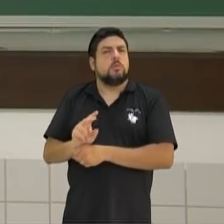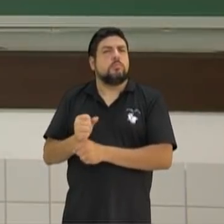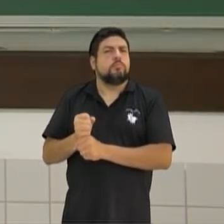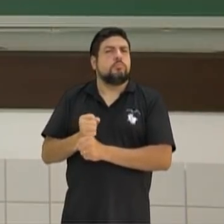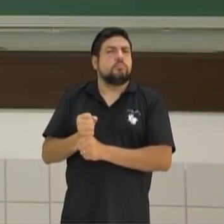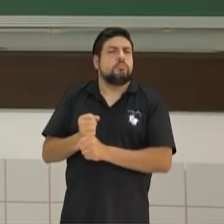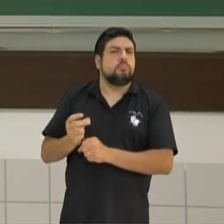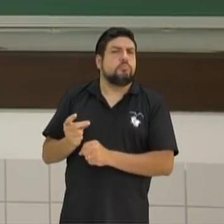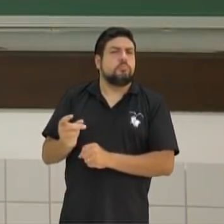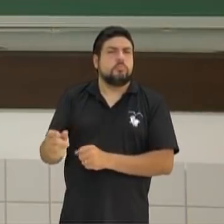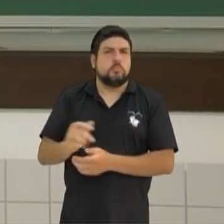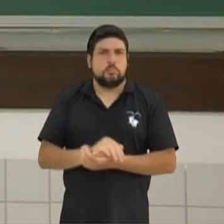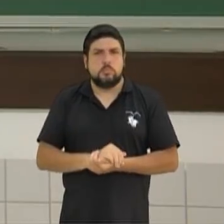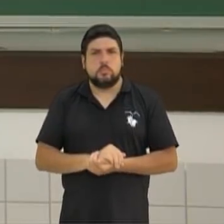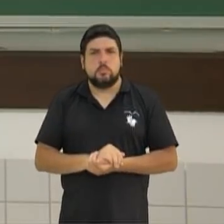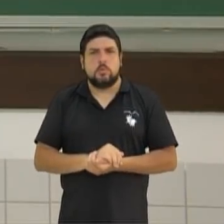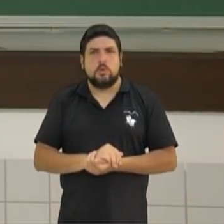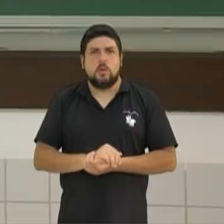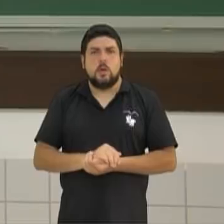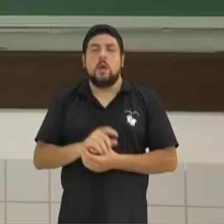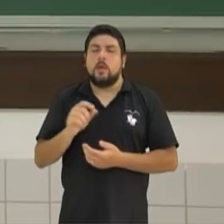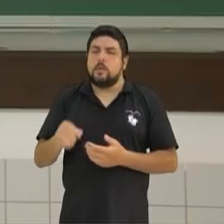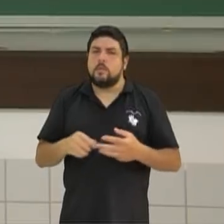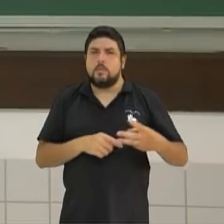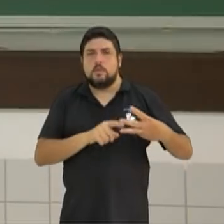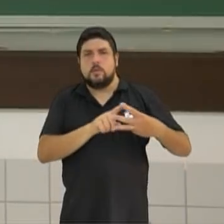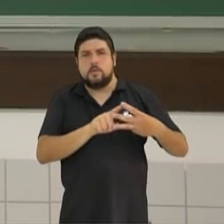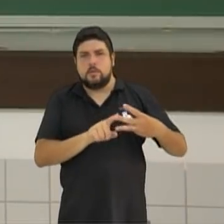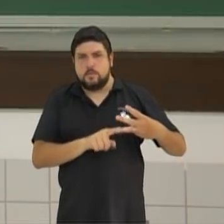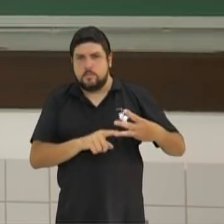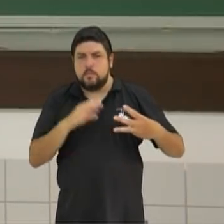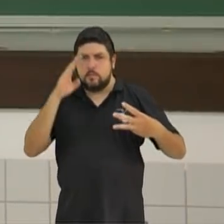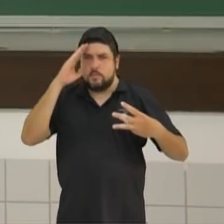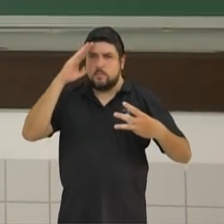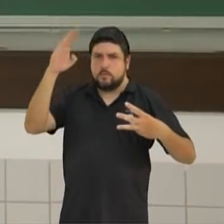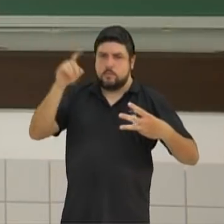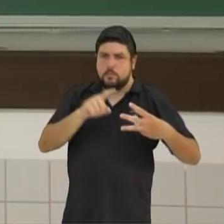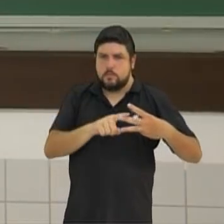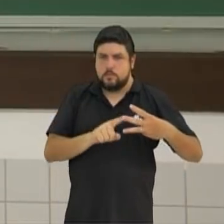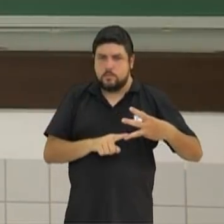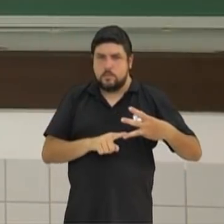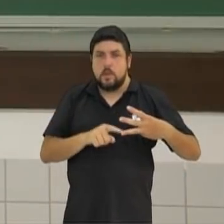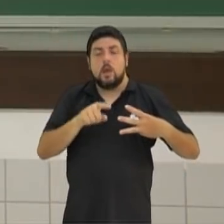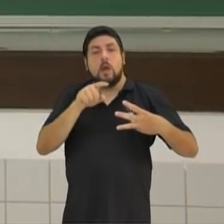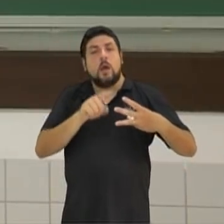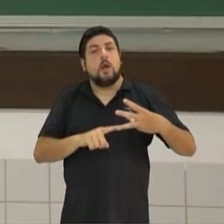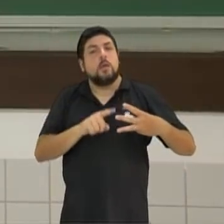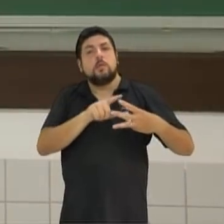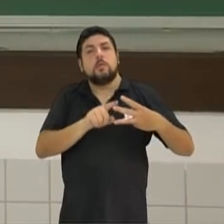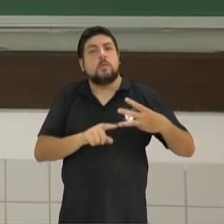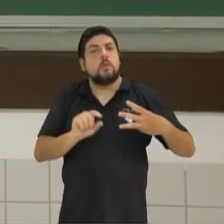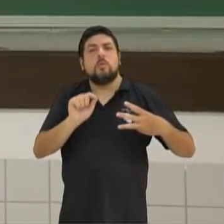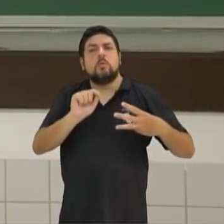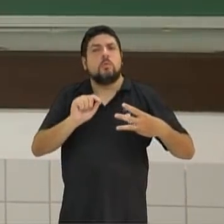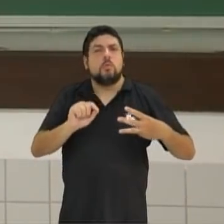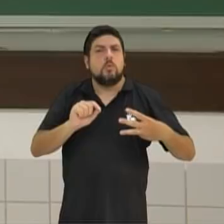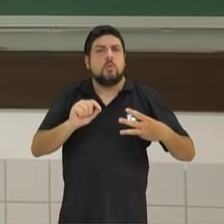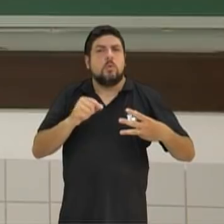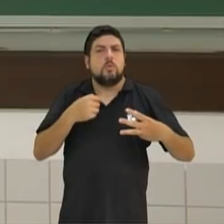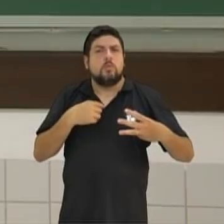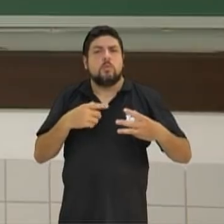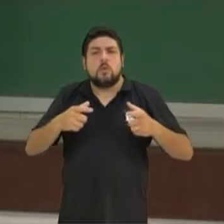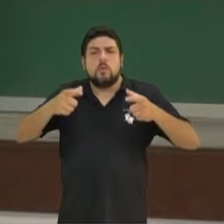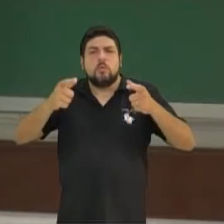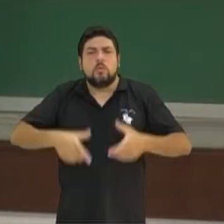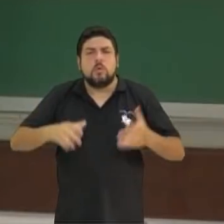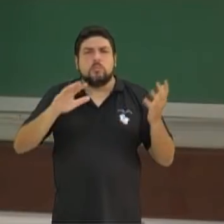alimento. Então, essas eram as três funções principais da especiaria. E esses são produtos de clima tropical, de clima quente. Você quase não tem